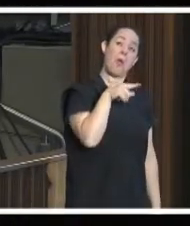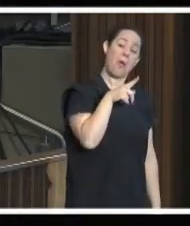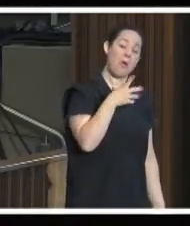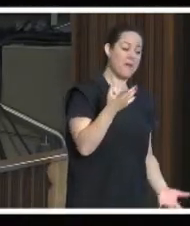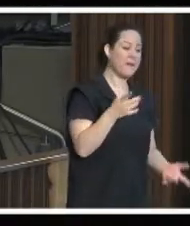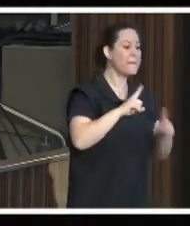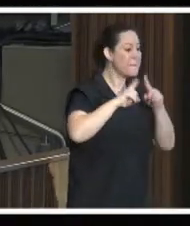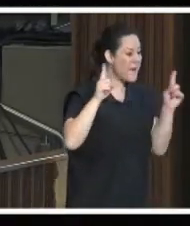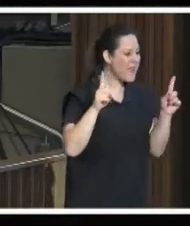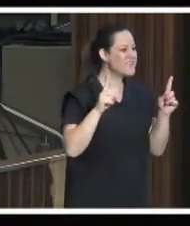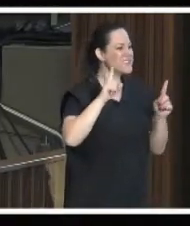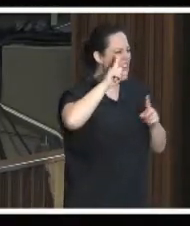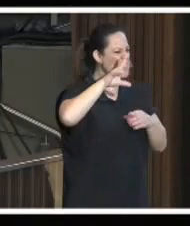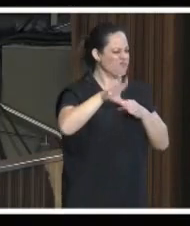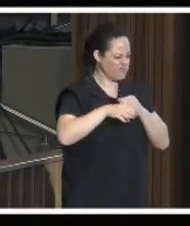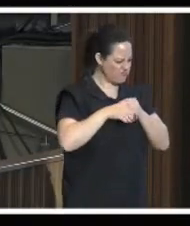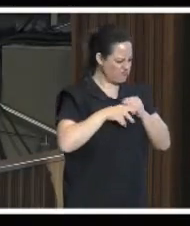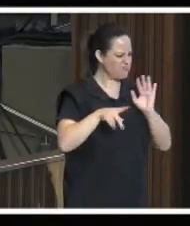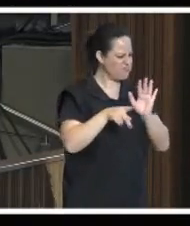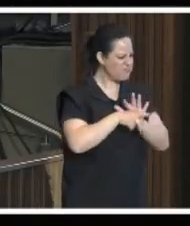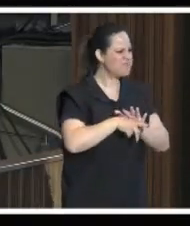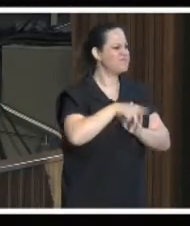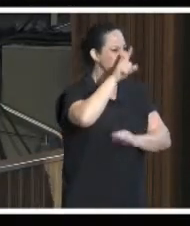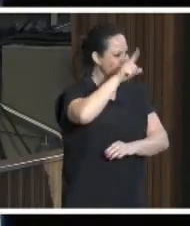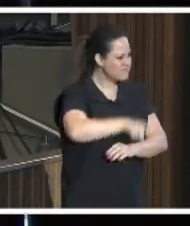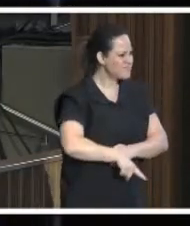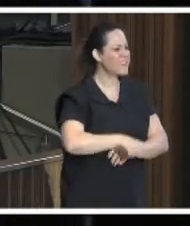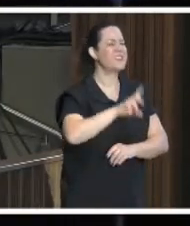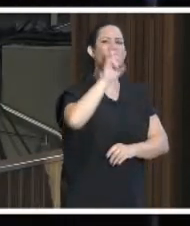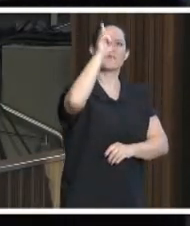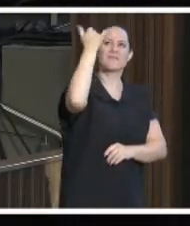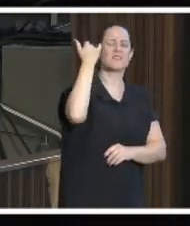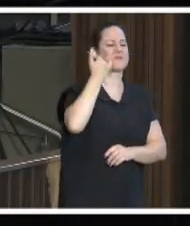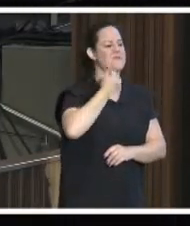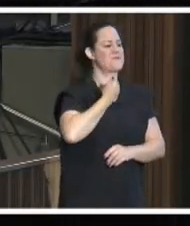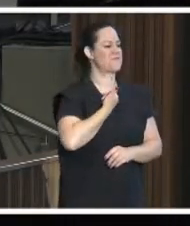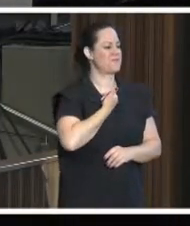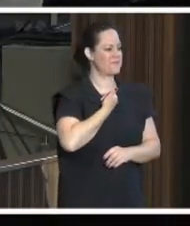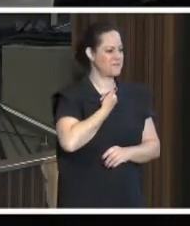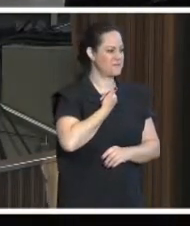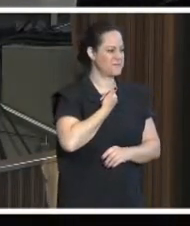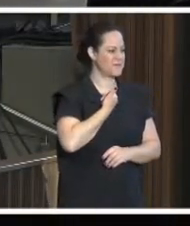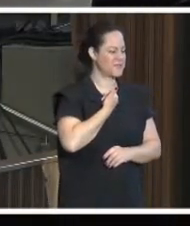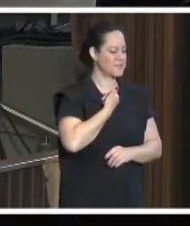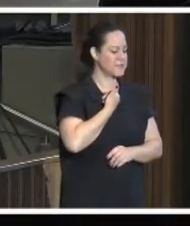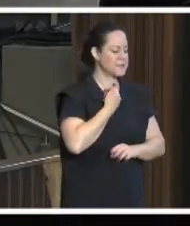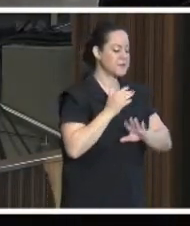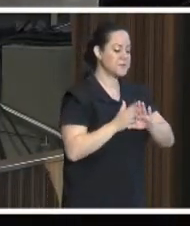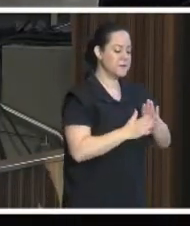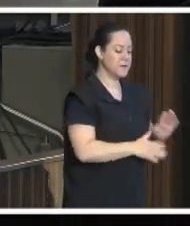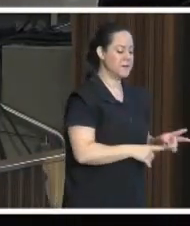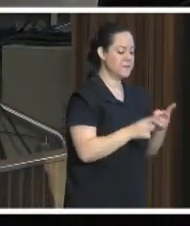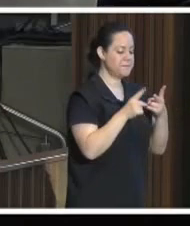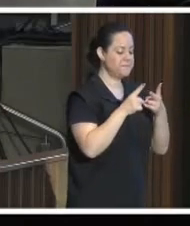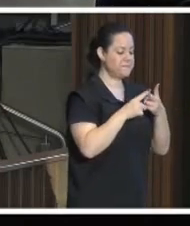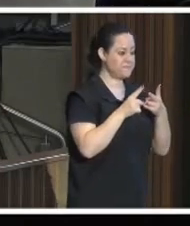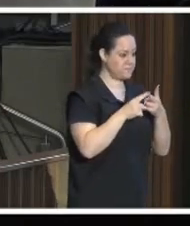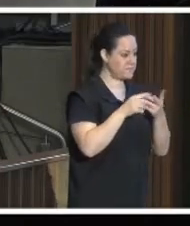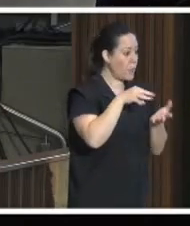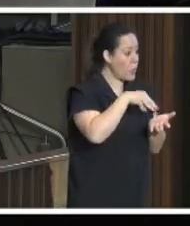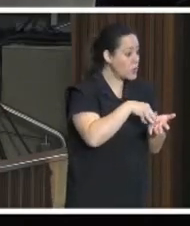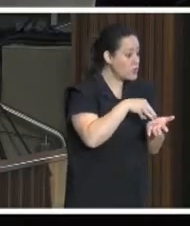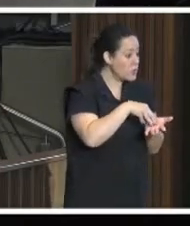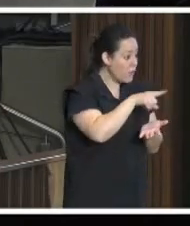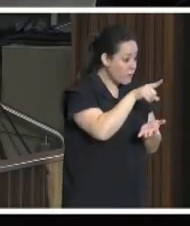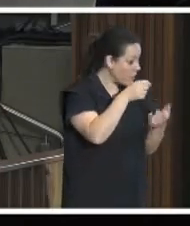nós tomamos parte em cada uma delas. A segunda razão por que você não precisa